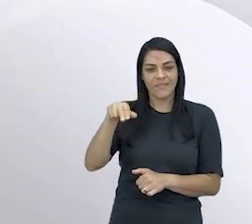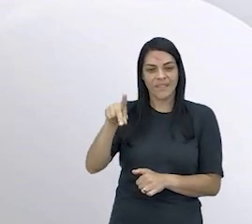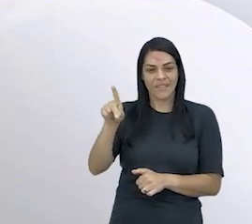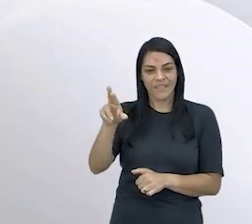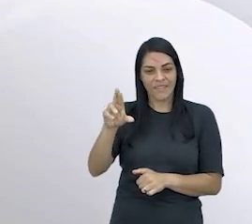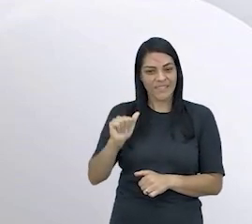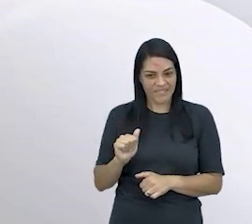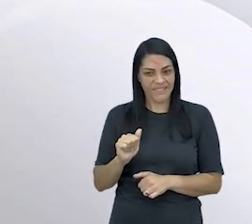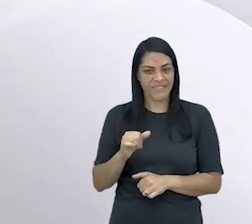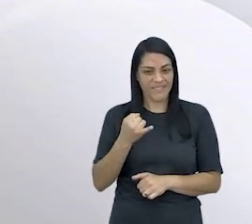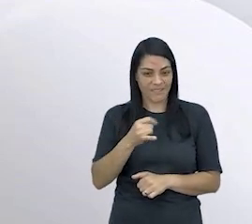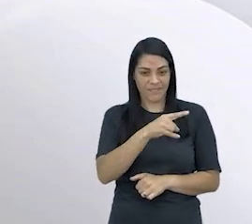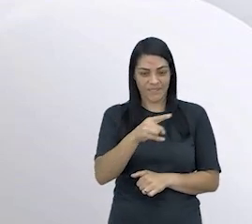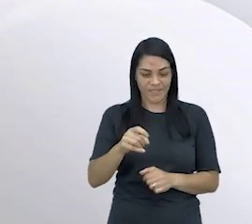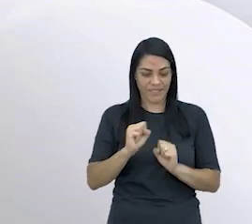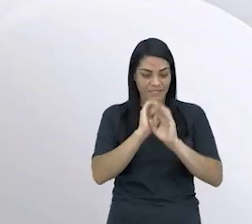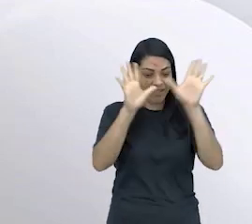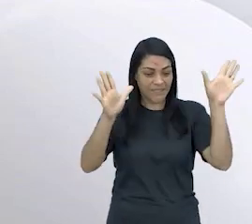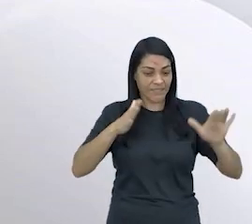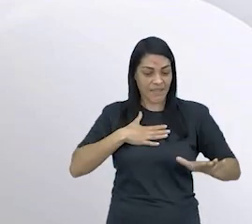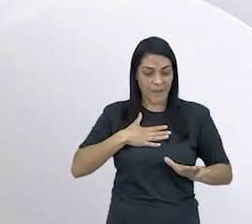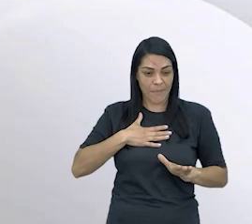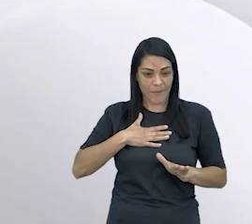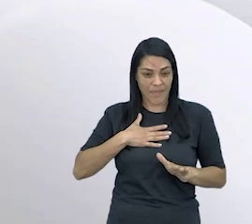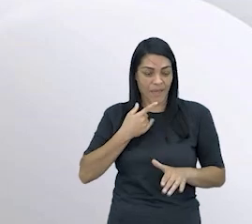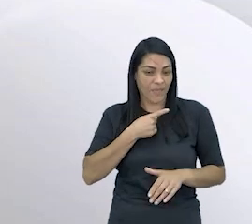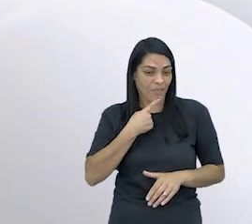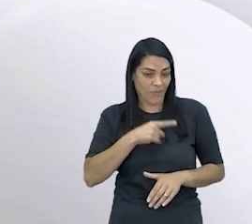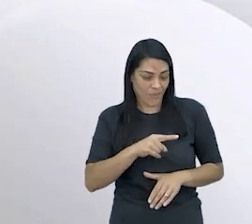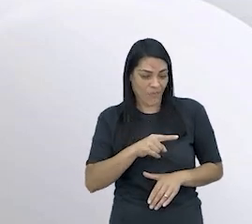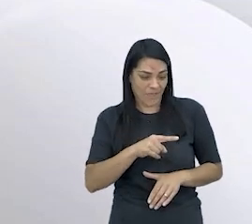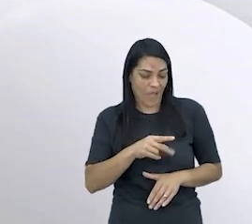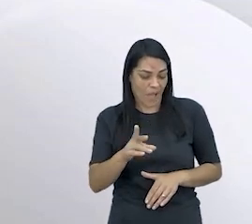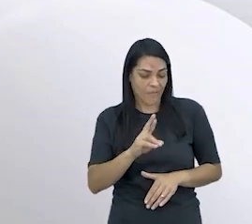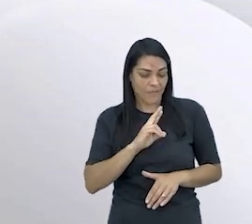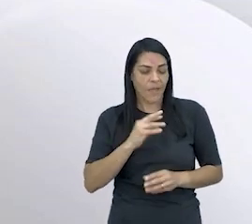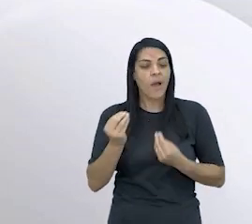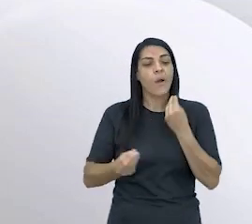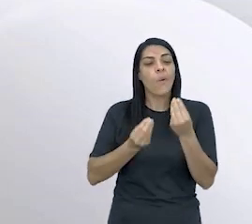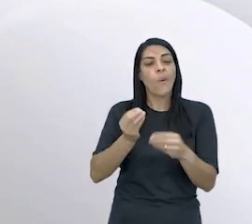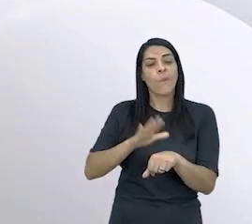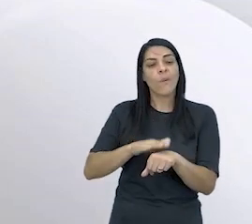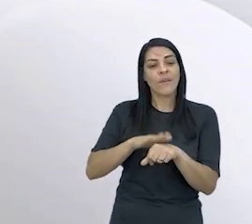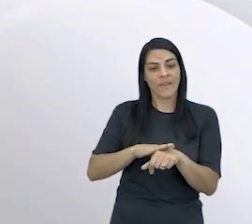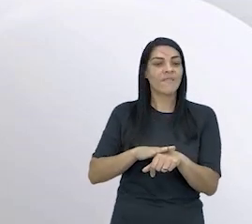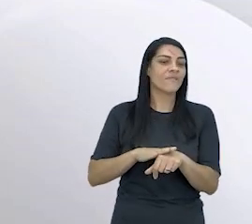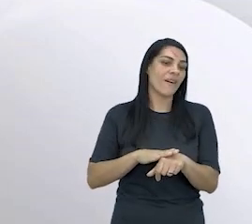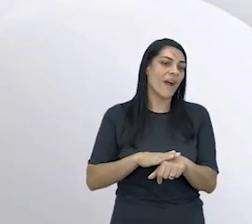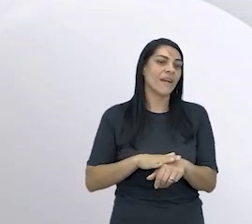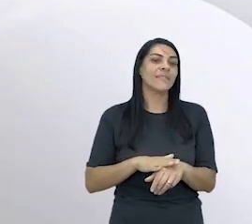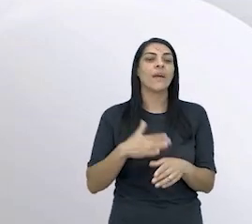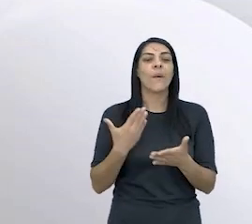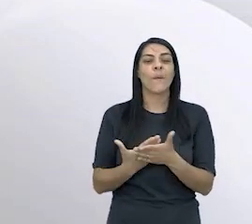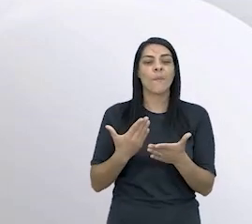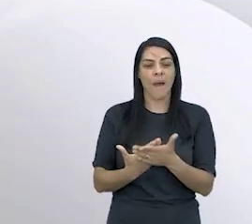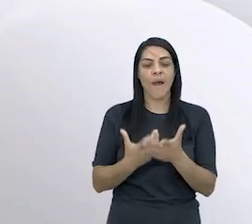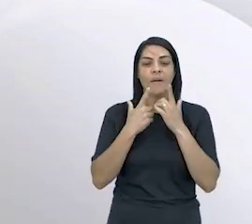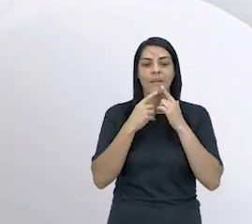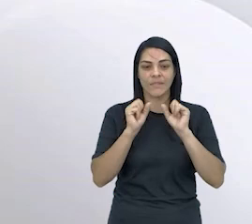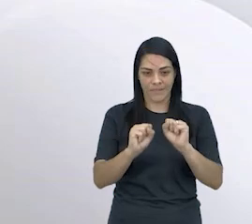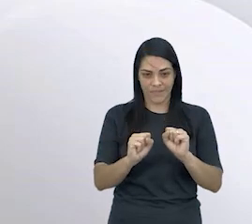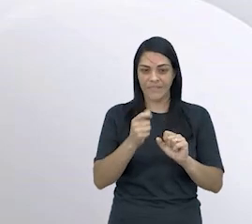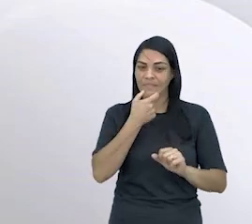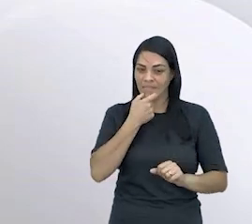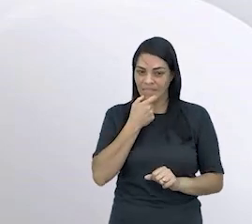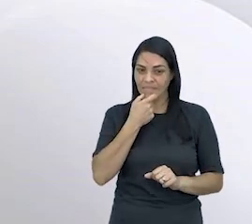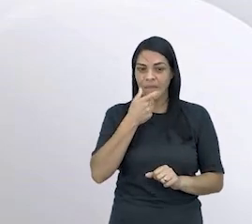sanar minha dúvida aí, ó, como é que faz a aula de inglês para um surdo, por exemplo? Bem bacana,